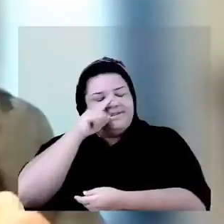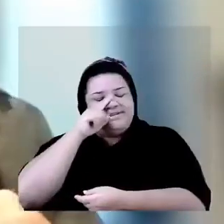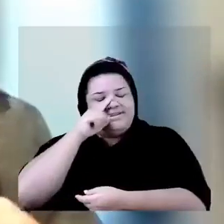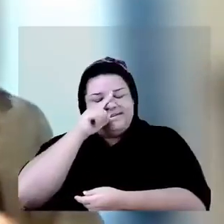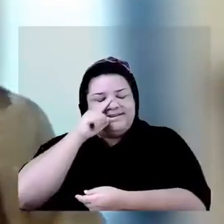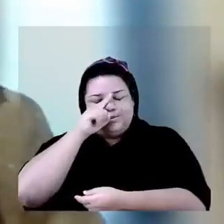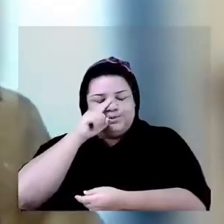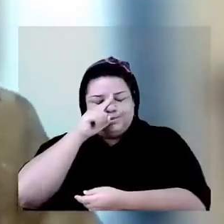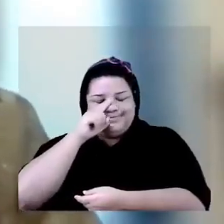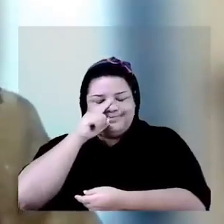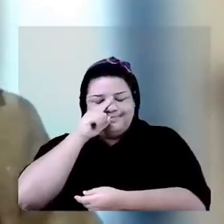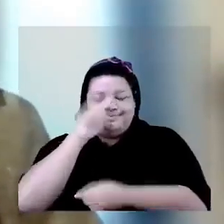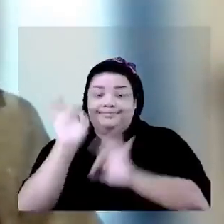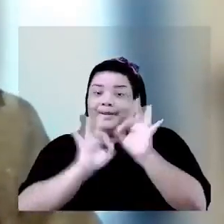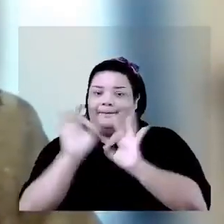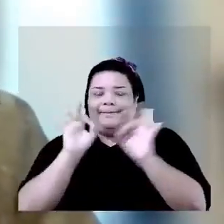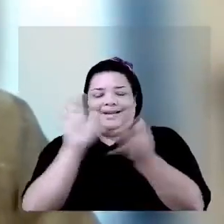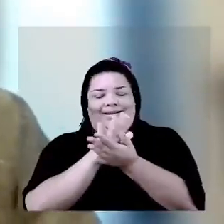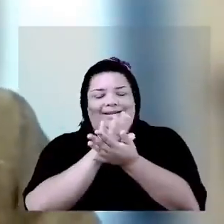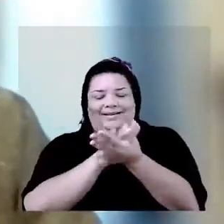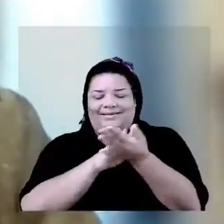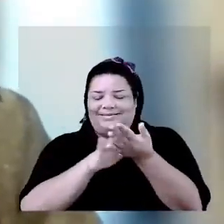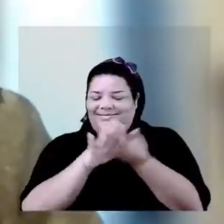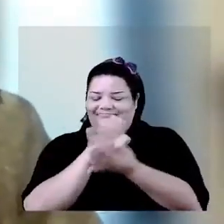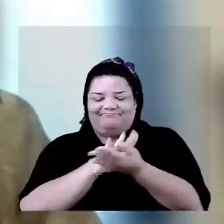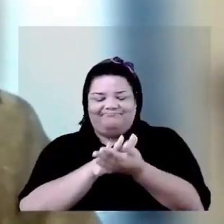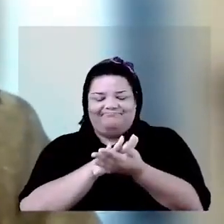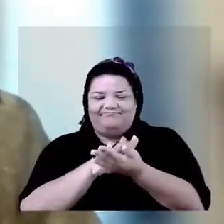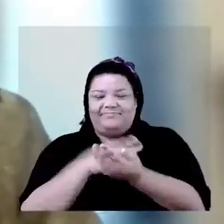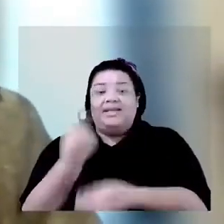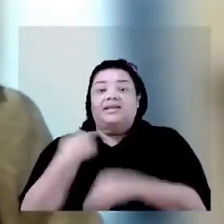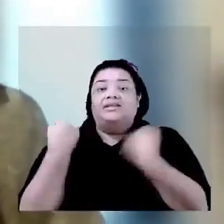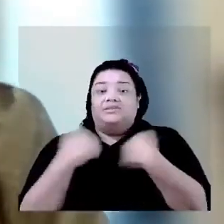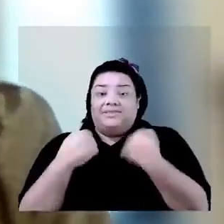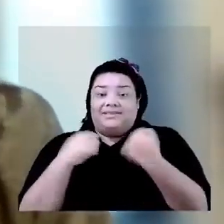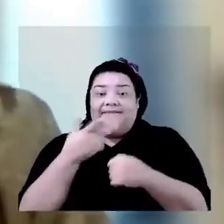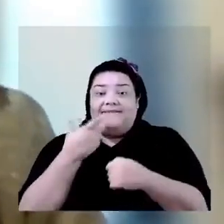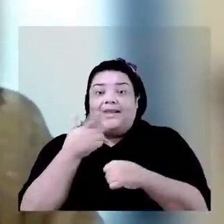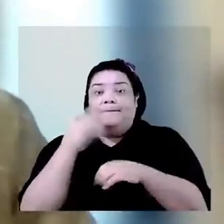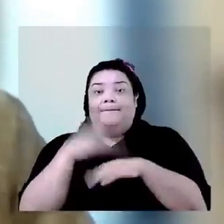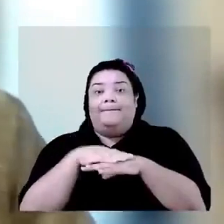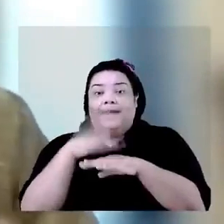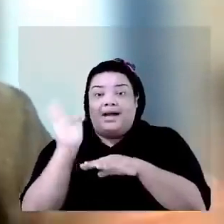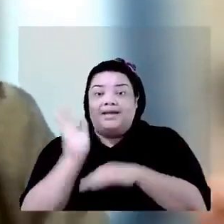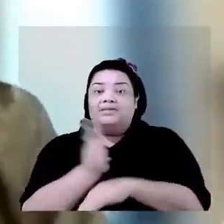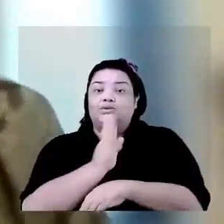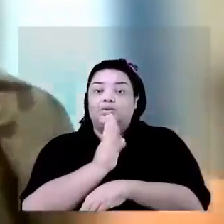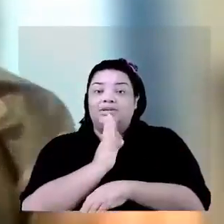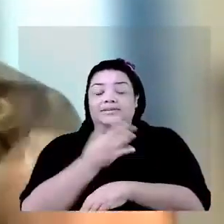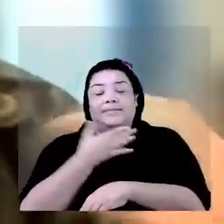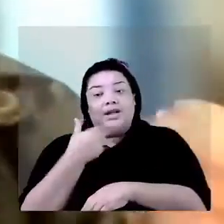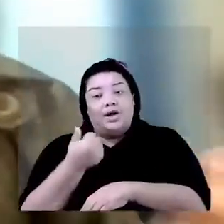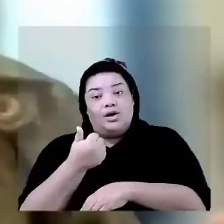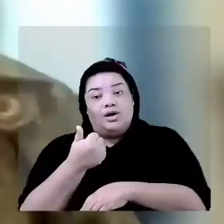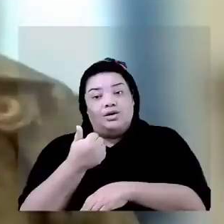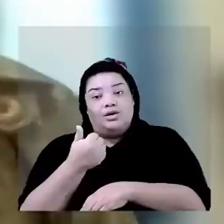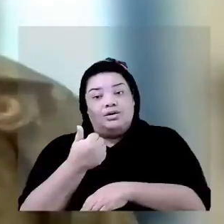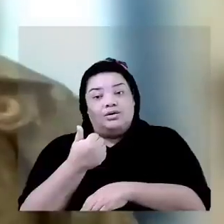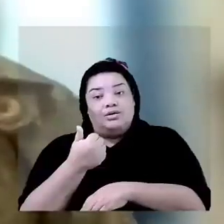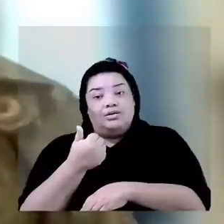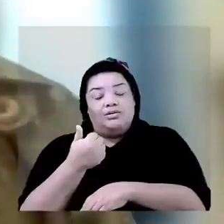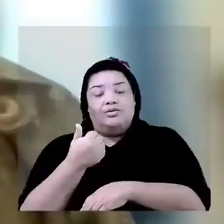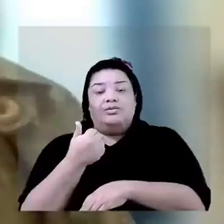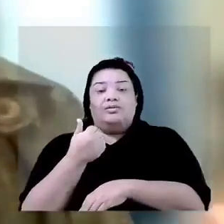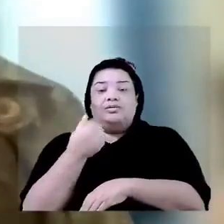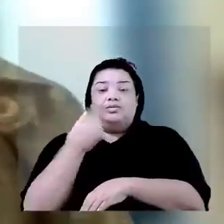preparar para o perigo. Então, a gente precisa falar mais disso, conhecer melhor isso. Eu disse para você, outro